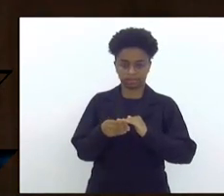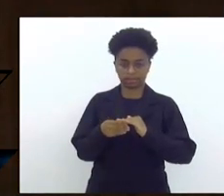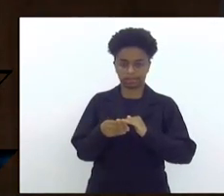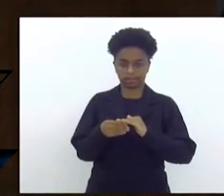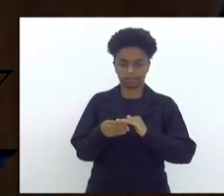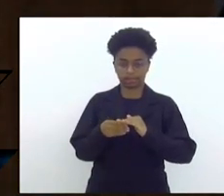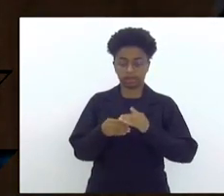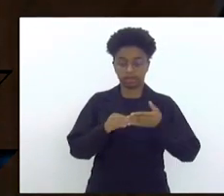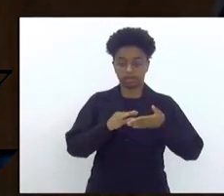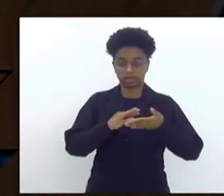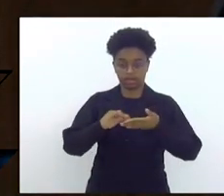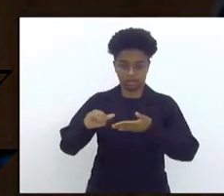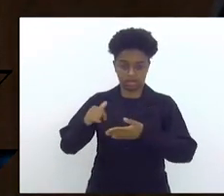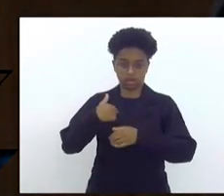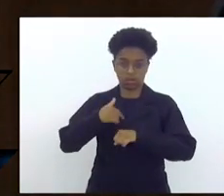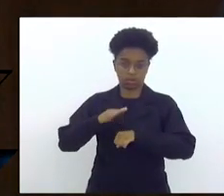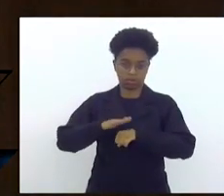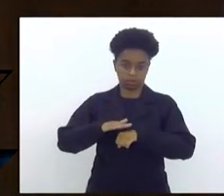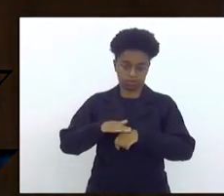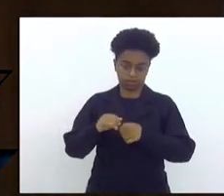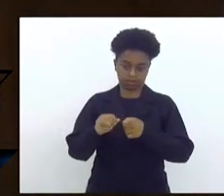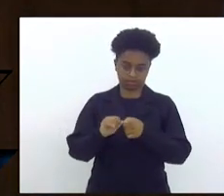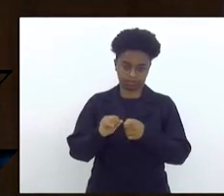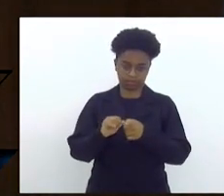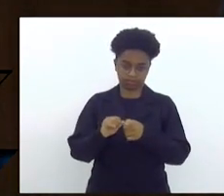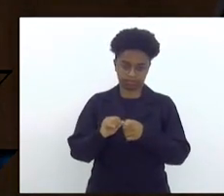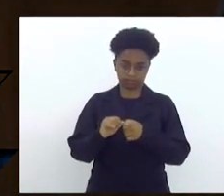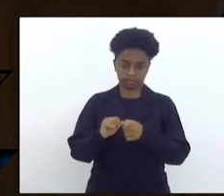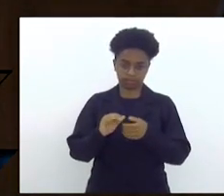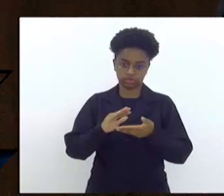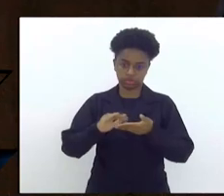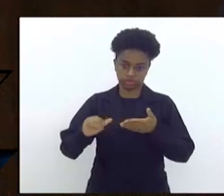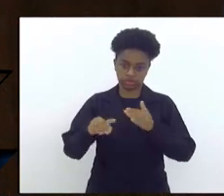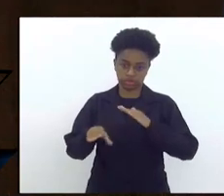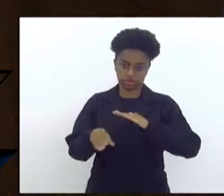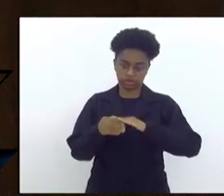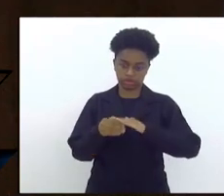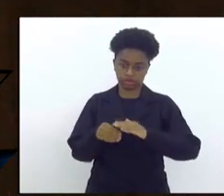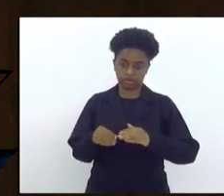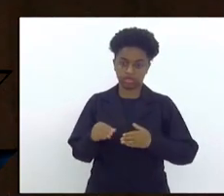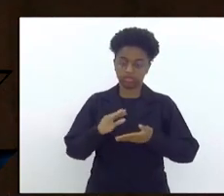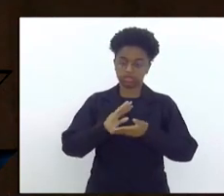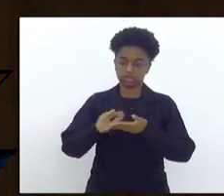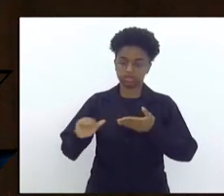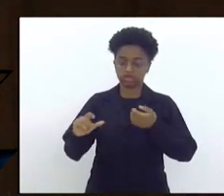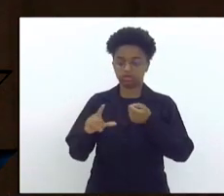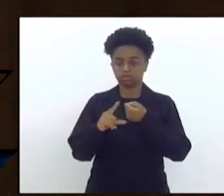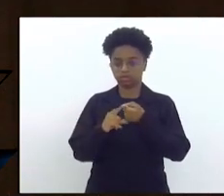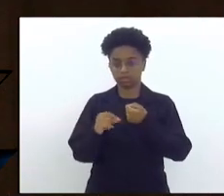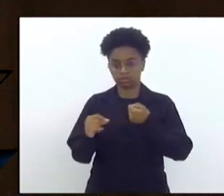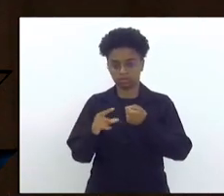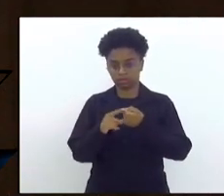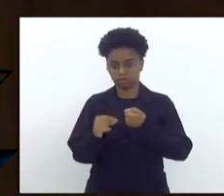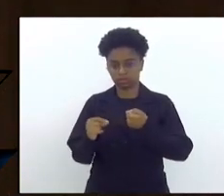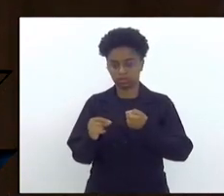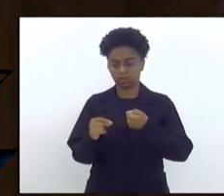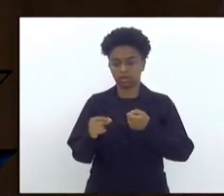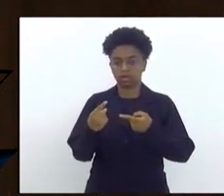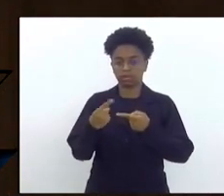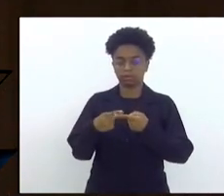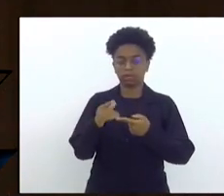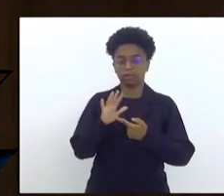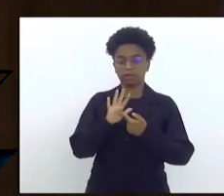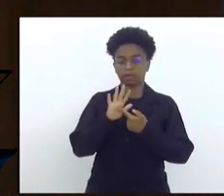supressiva de minha autoria tirando um artigo que dava